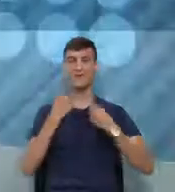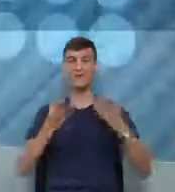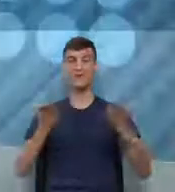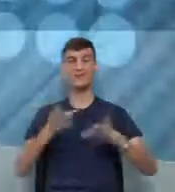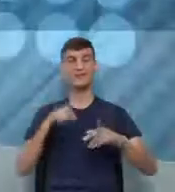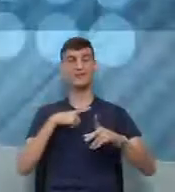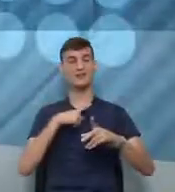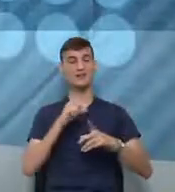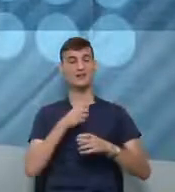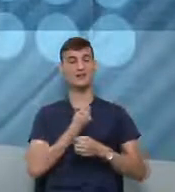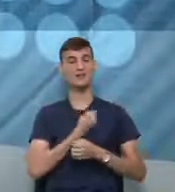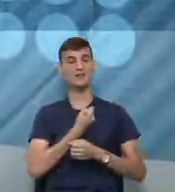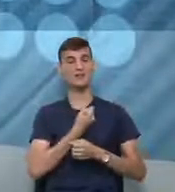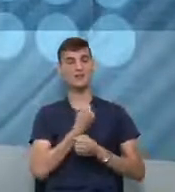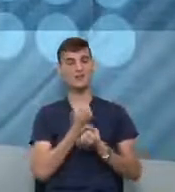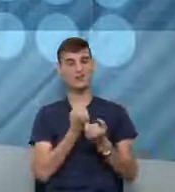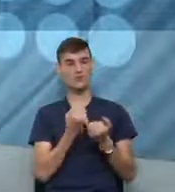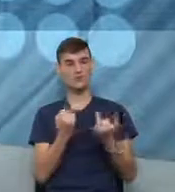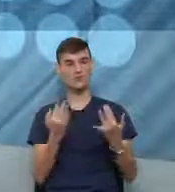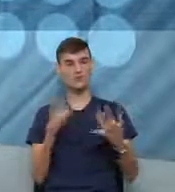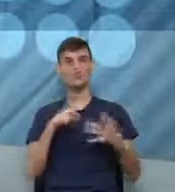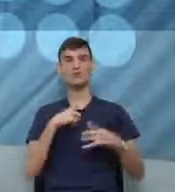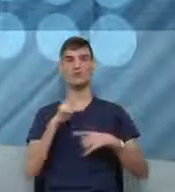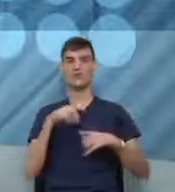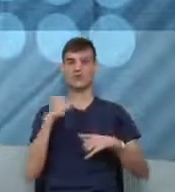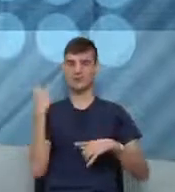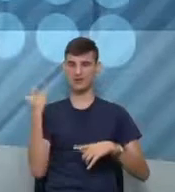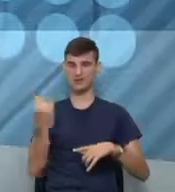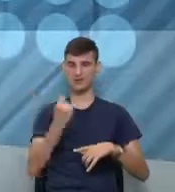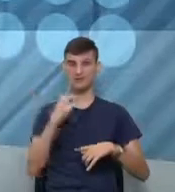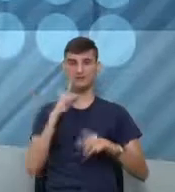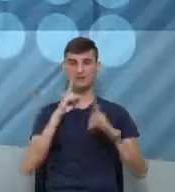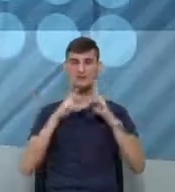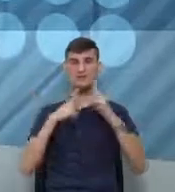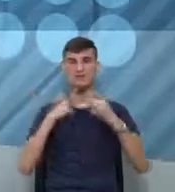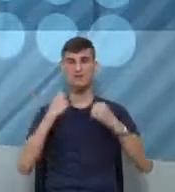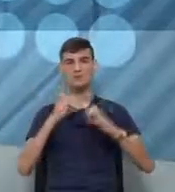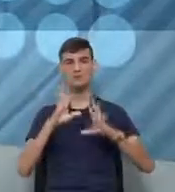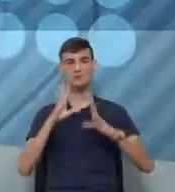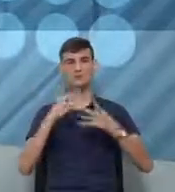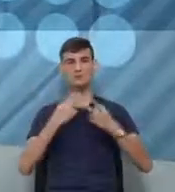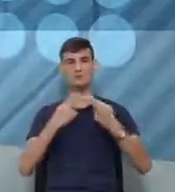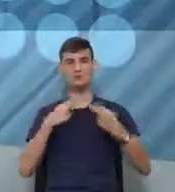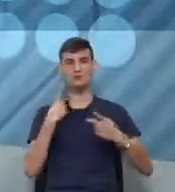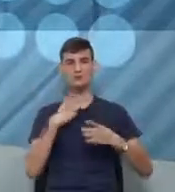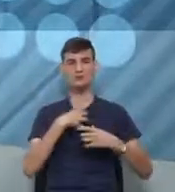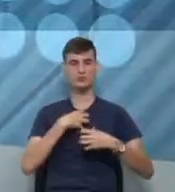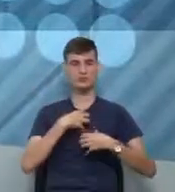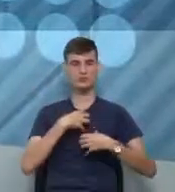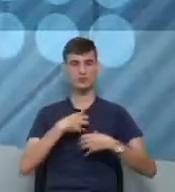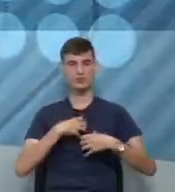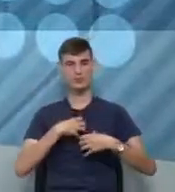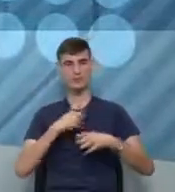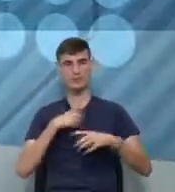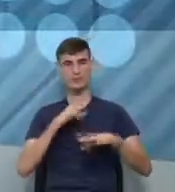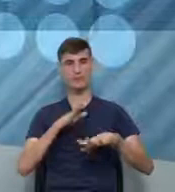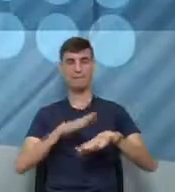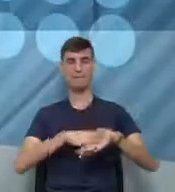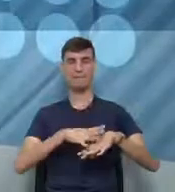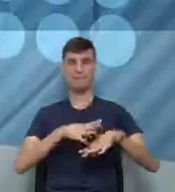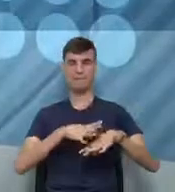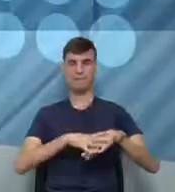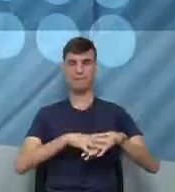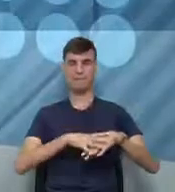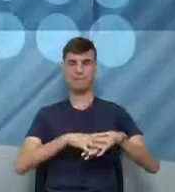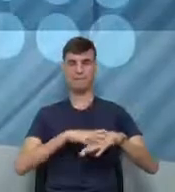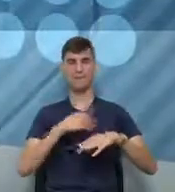das séries numéricas. Uma série aí que é muito importante para que nós possamos resolver alguns modelos matemáticos.